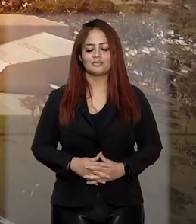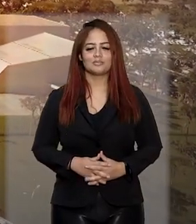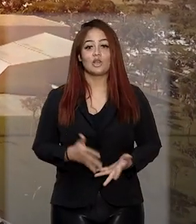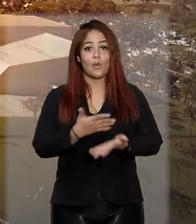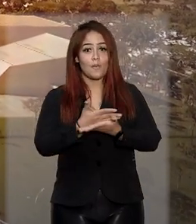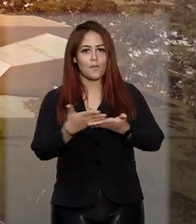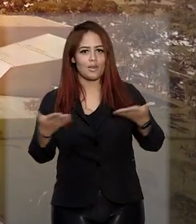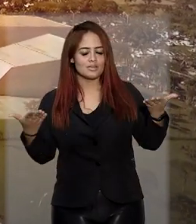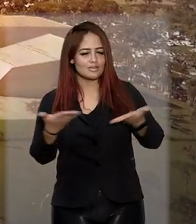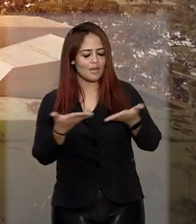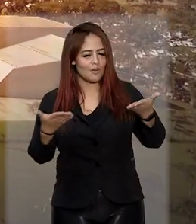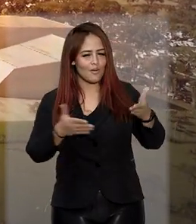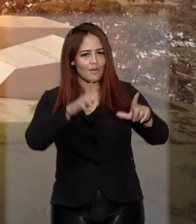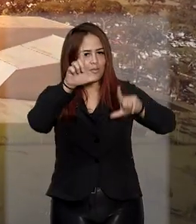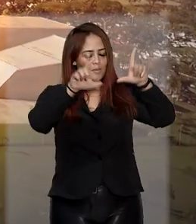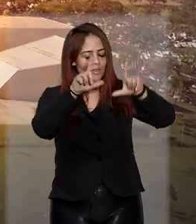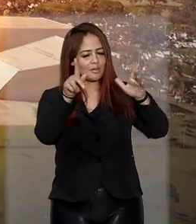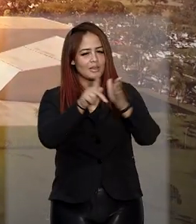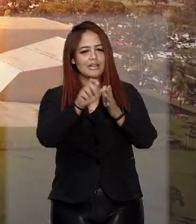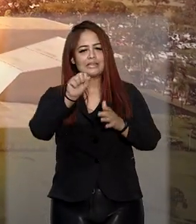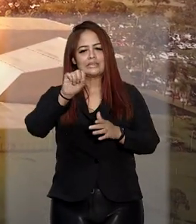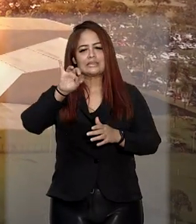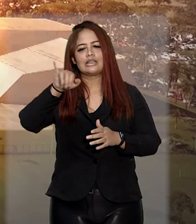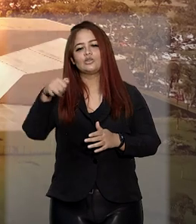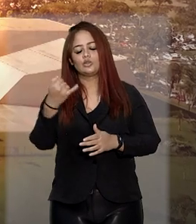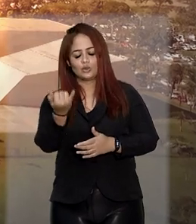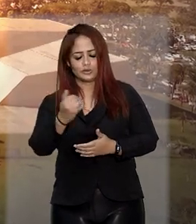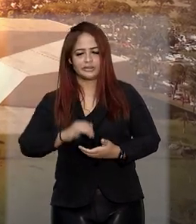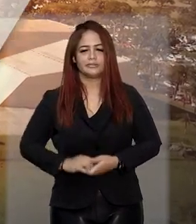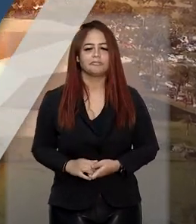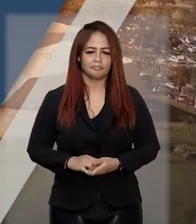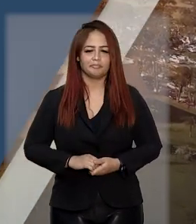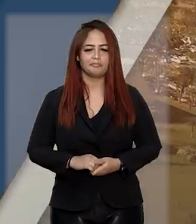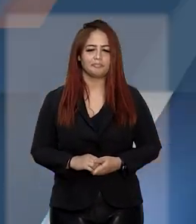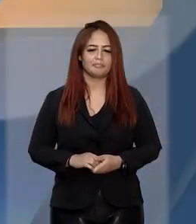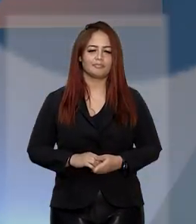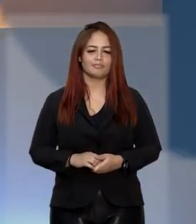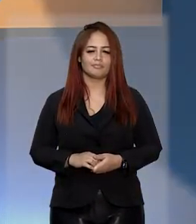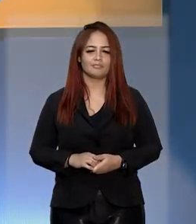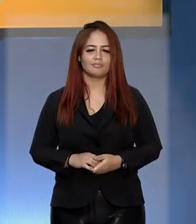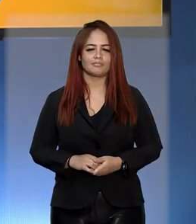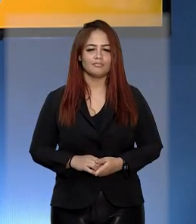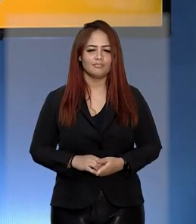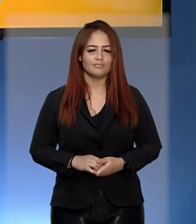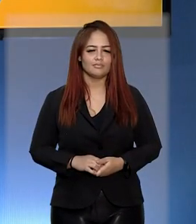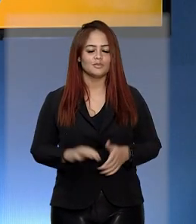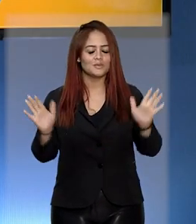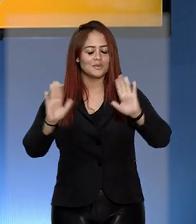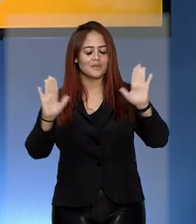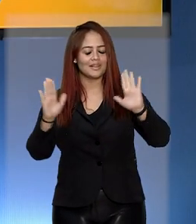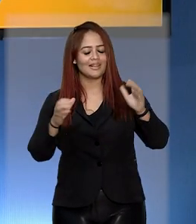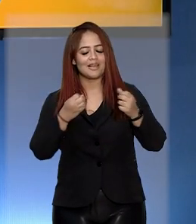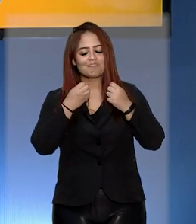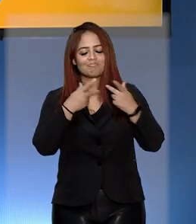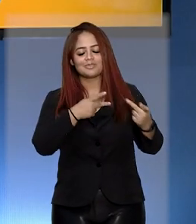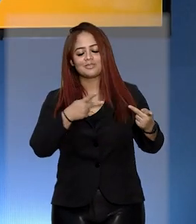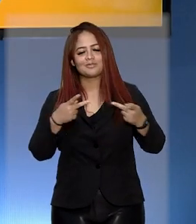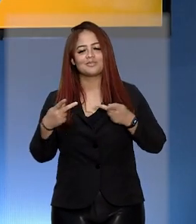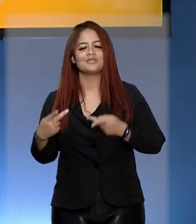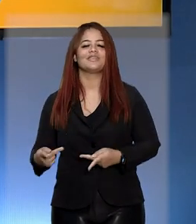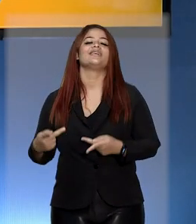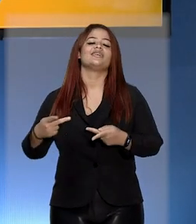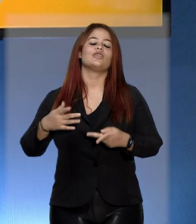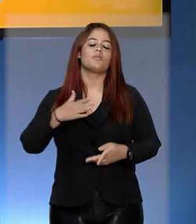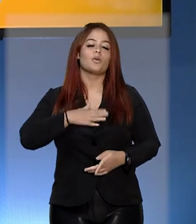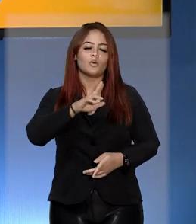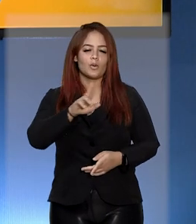Começa agora o programa do Superior Tribunal de Justiça. Olá, seja muito bem-vindo.